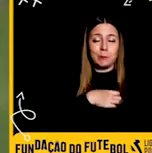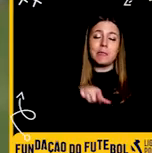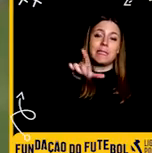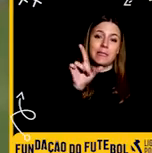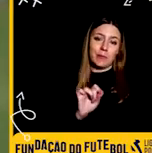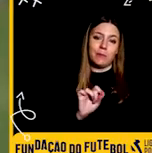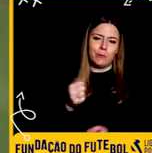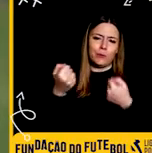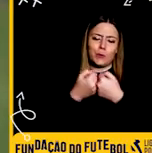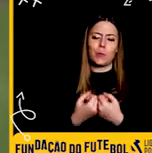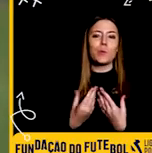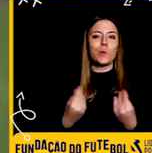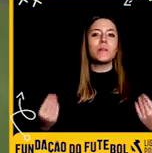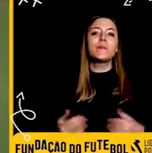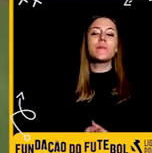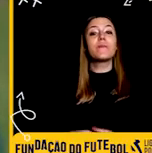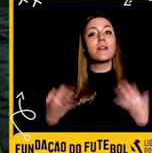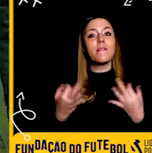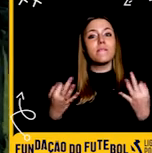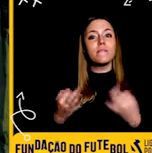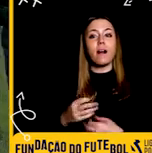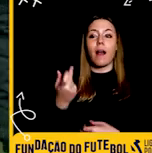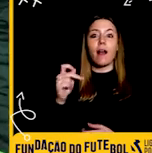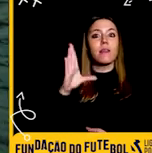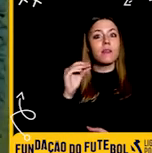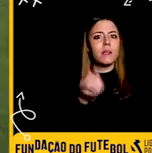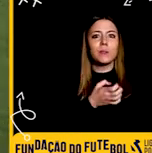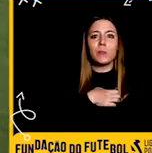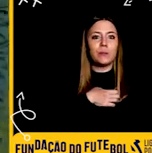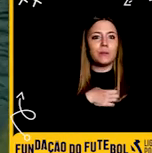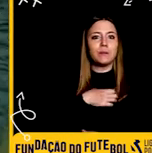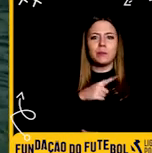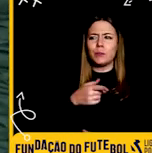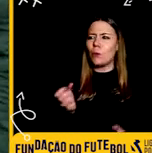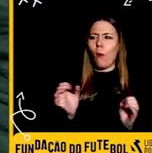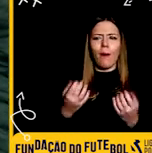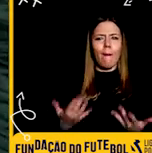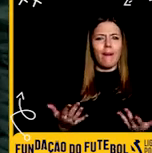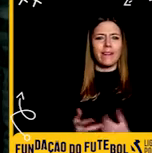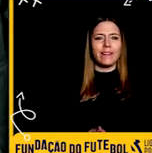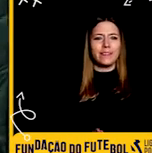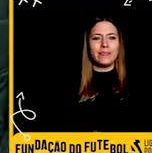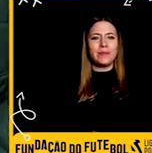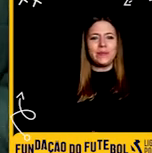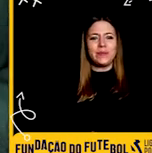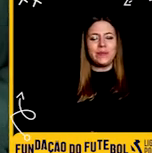e ainda por cima com tantos jogos. E de facto, 10 anos no clube, isto já não existe?